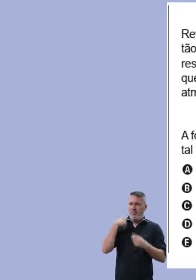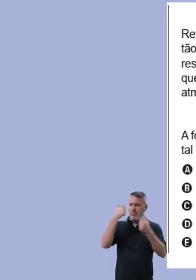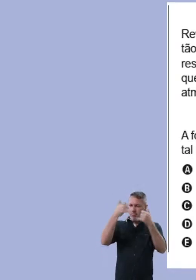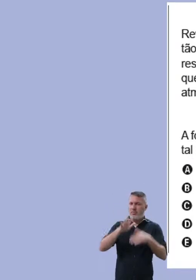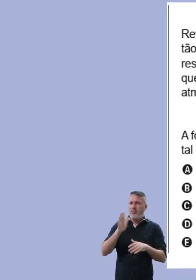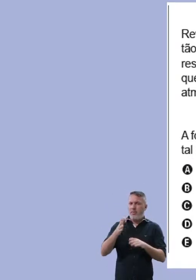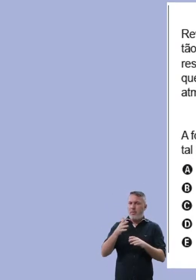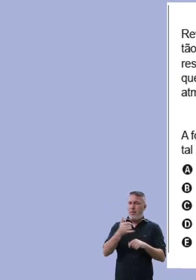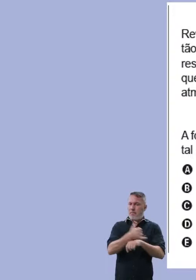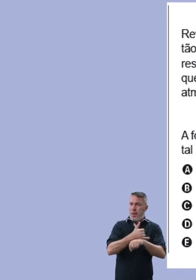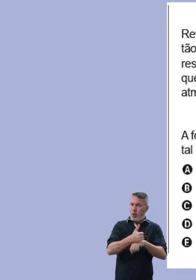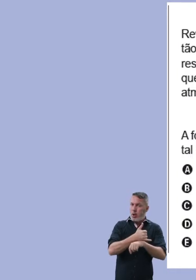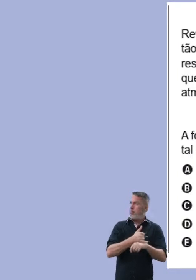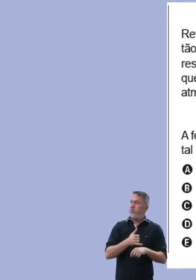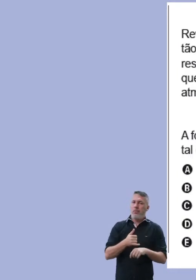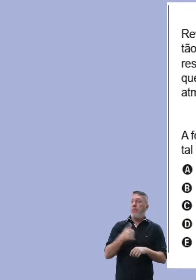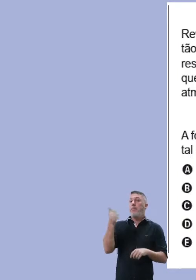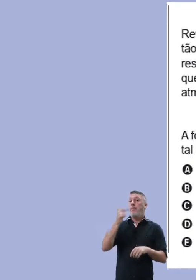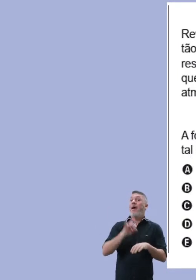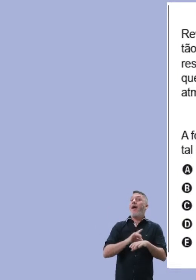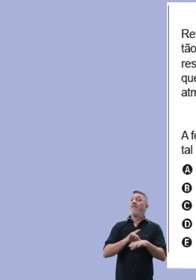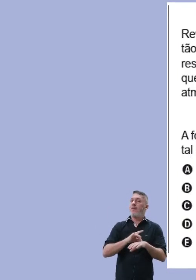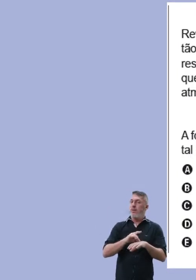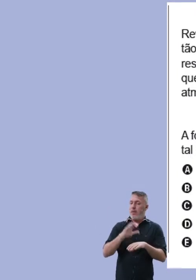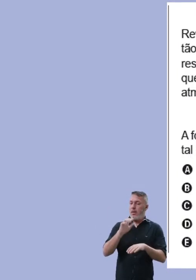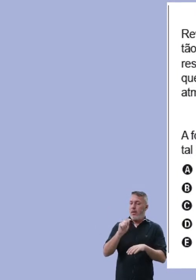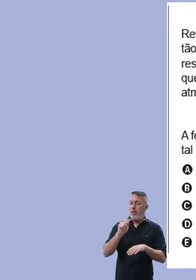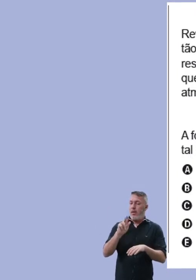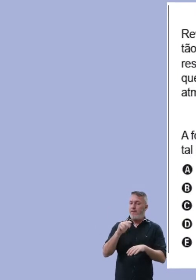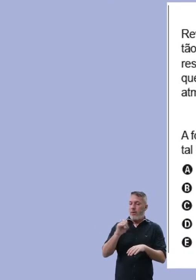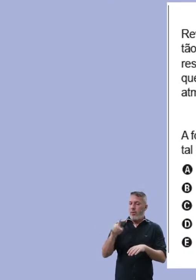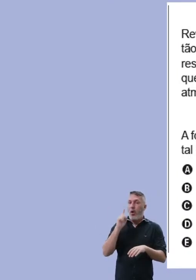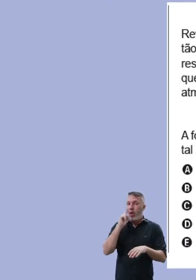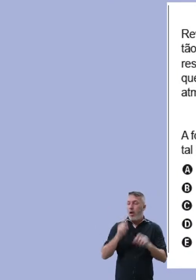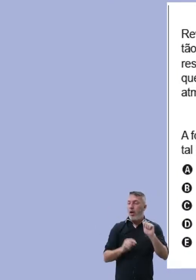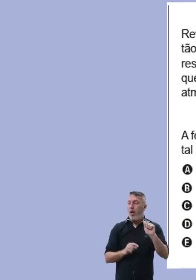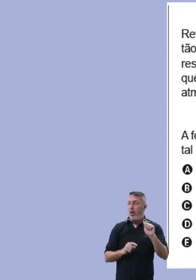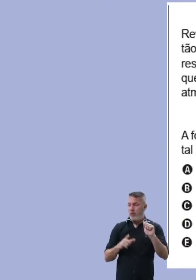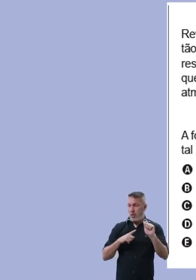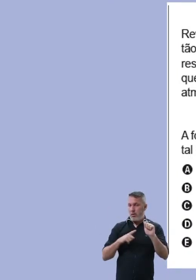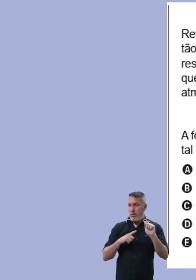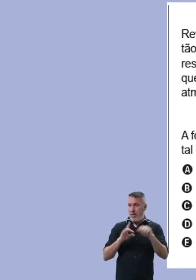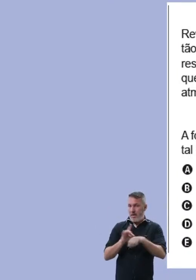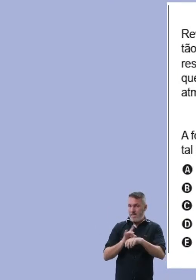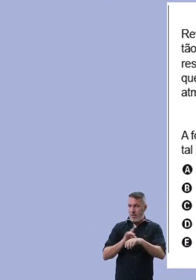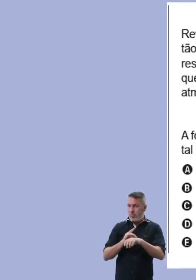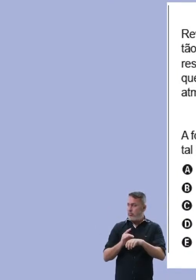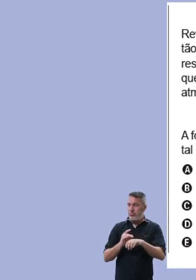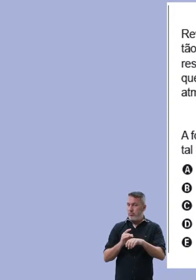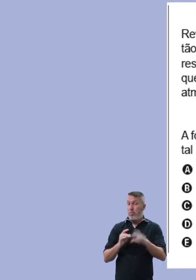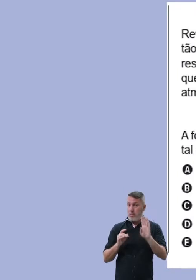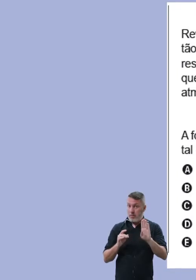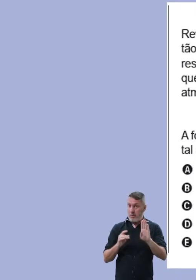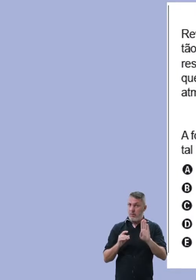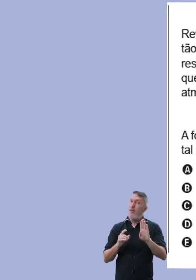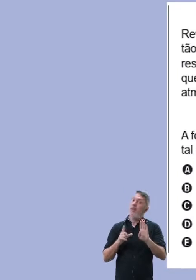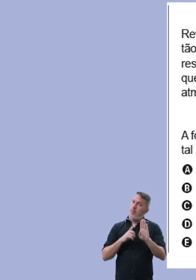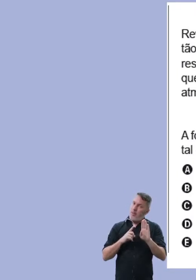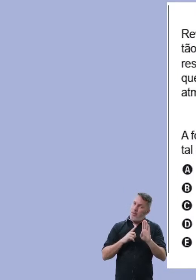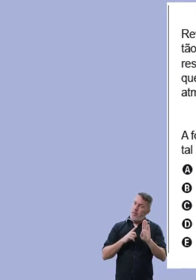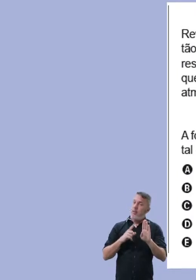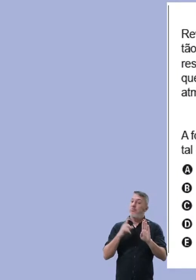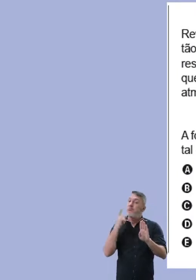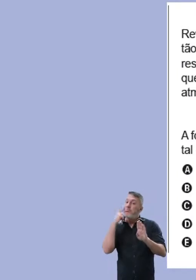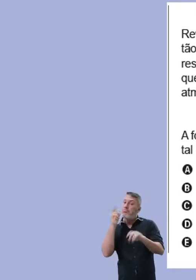carvão. Então, vamos lá. Letra A tem carvão? Não é a letra A. Letra B tem carvão? Tem, professor. Carvão mineral. Opa. Letra C